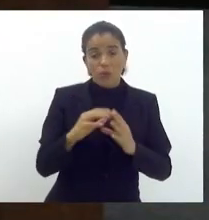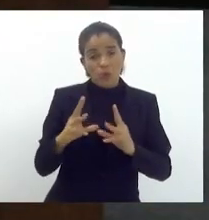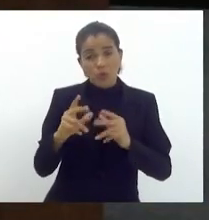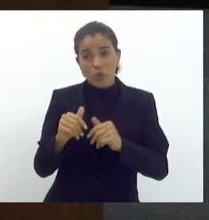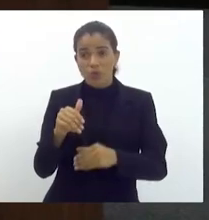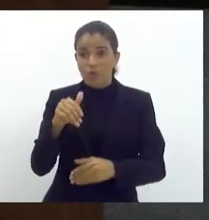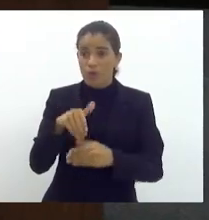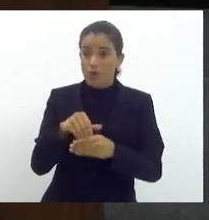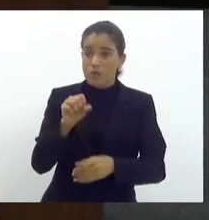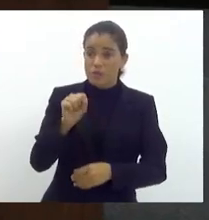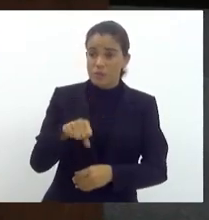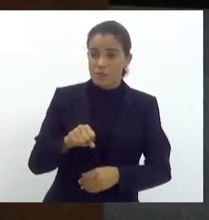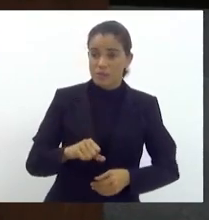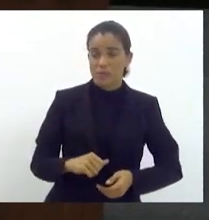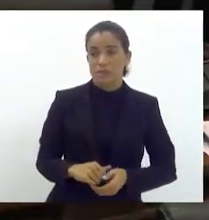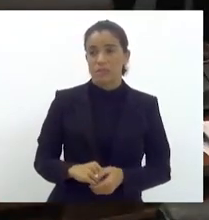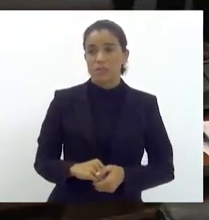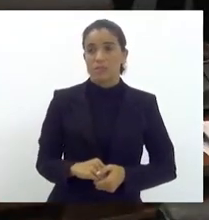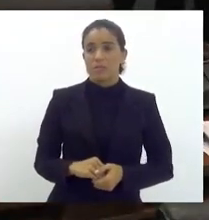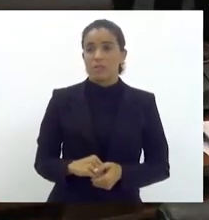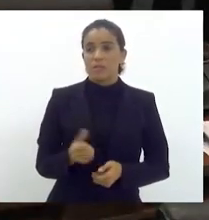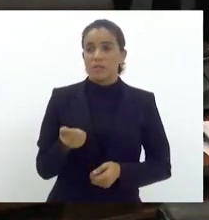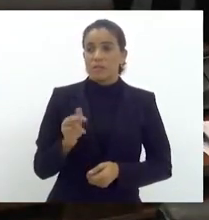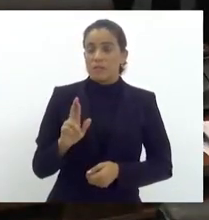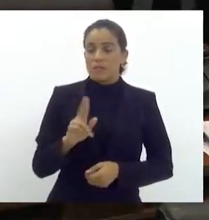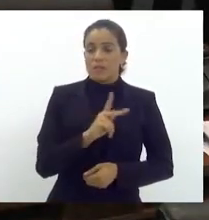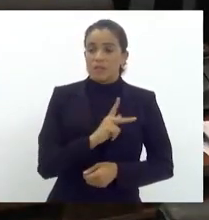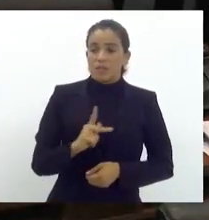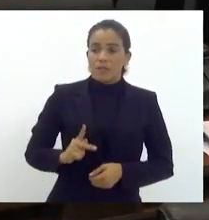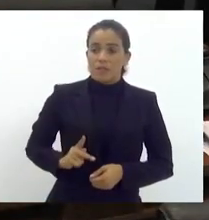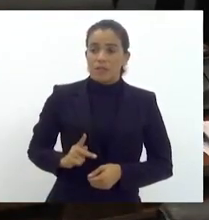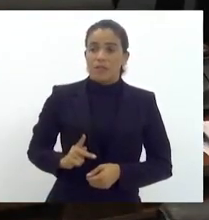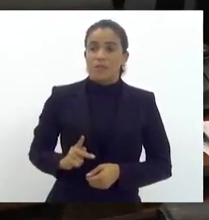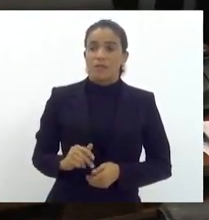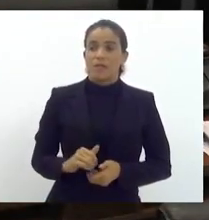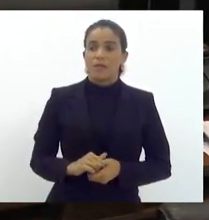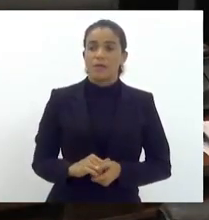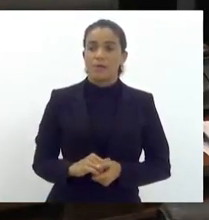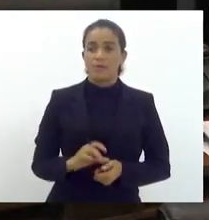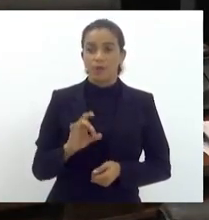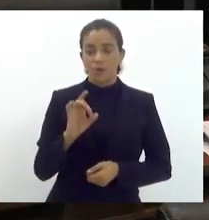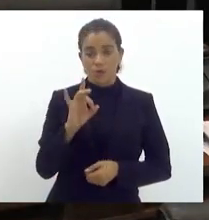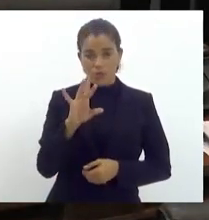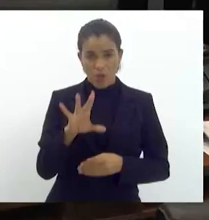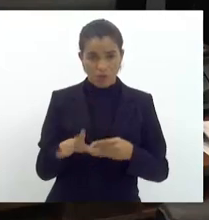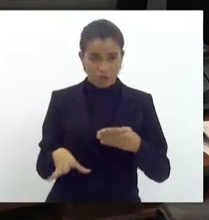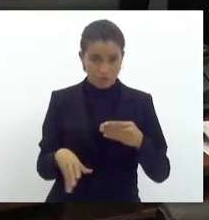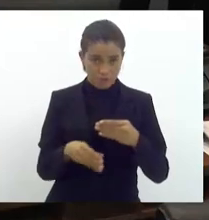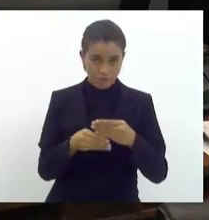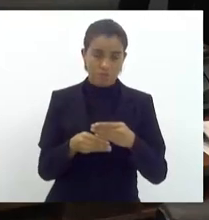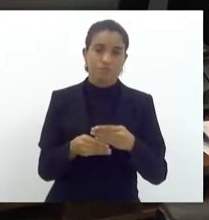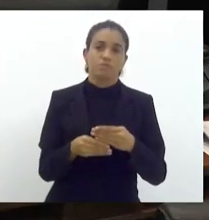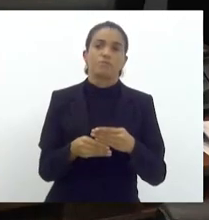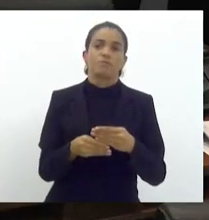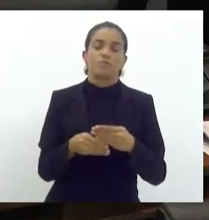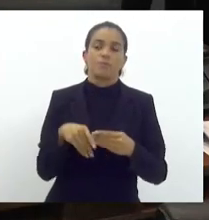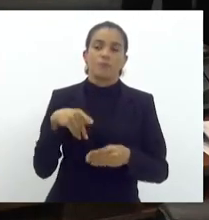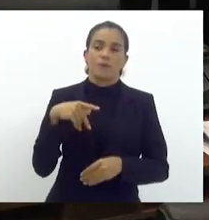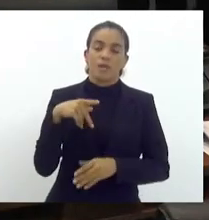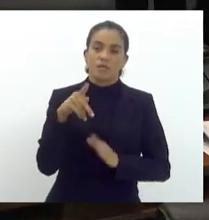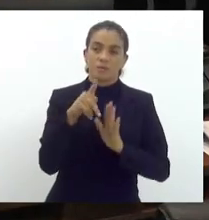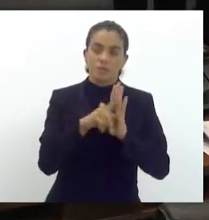votam sim senhor presidente só fazer uma adendo aí nesse projeto